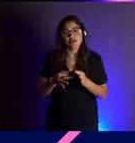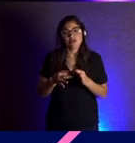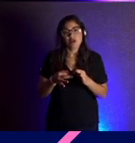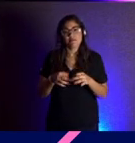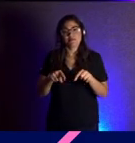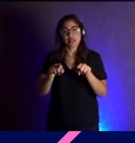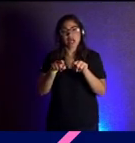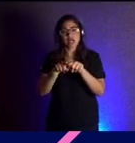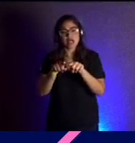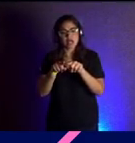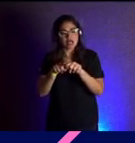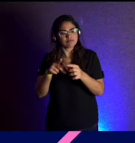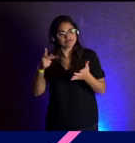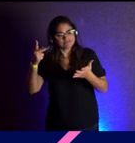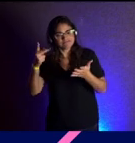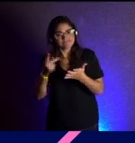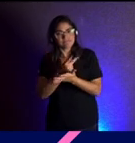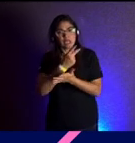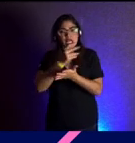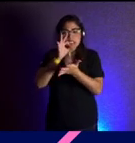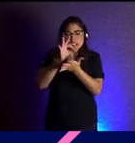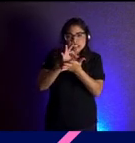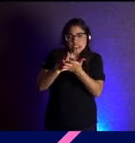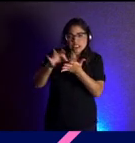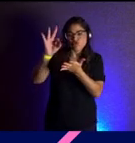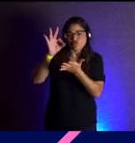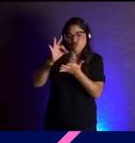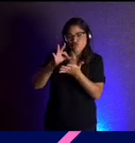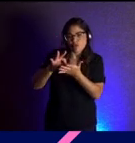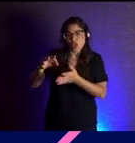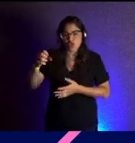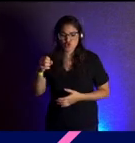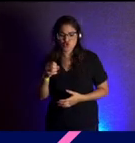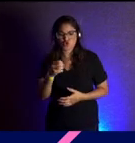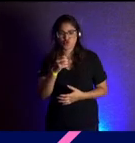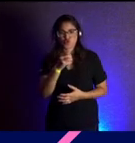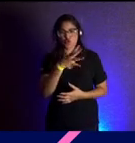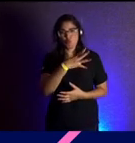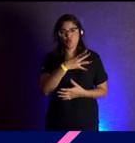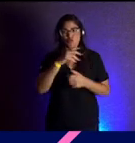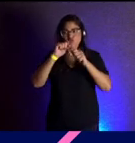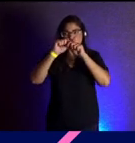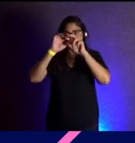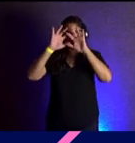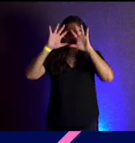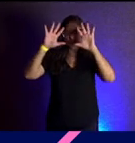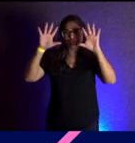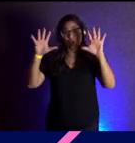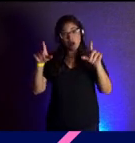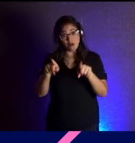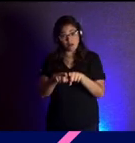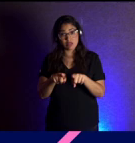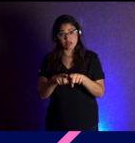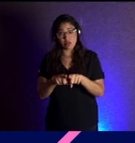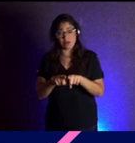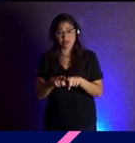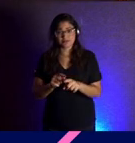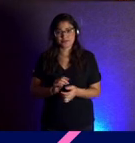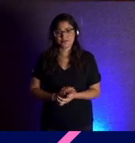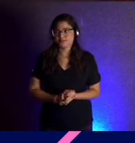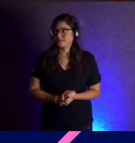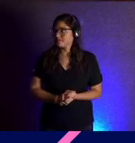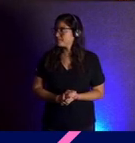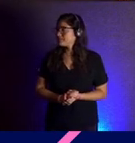da assertividade, dialogar com a questão de novo da transparência. Então, eu que passo, né?